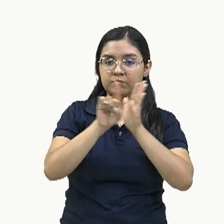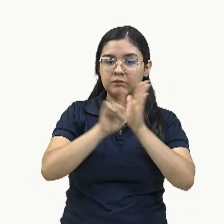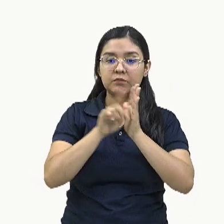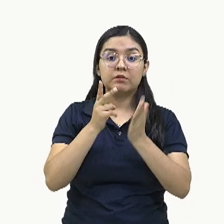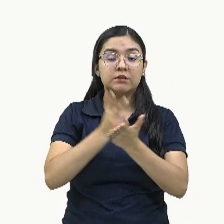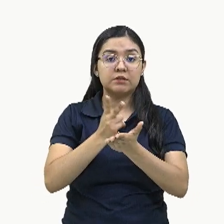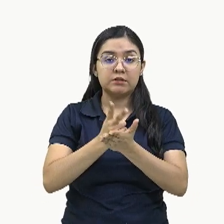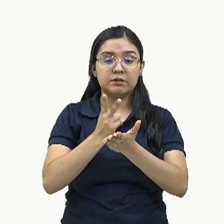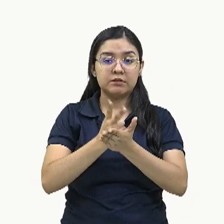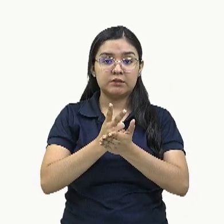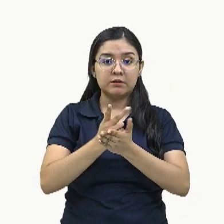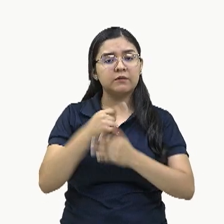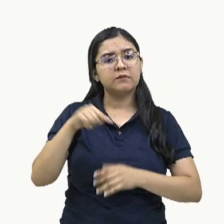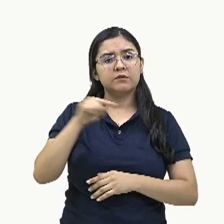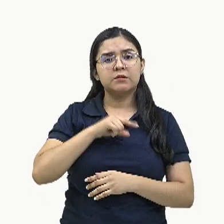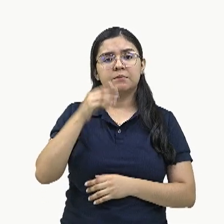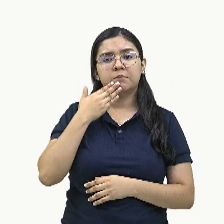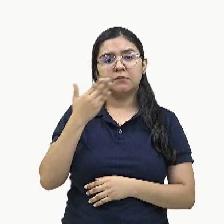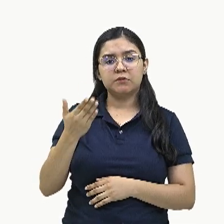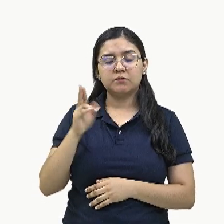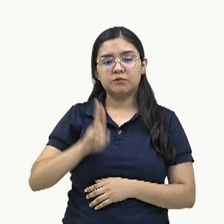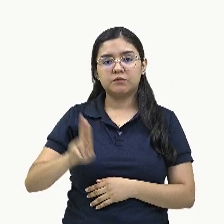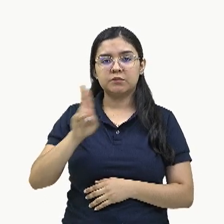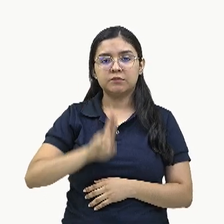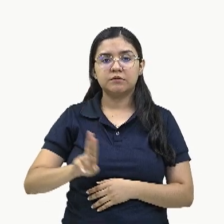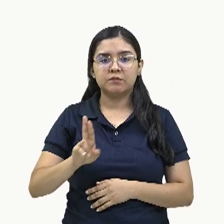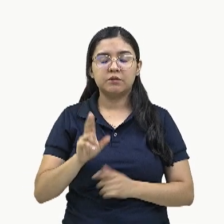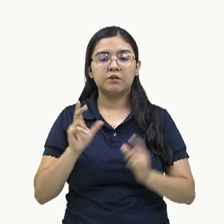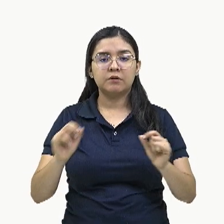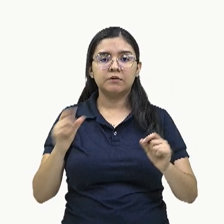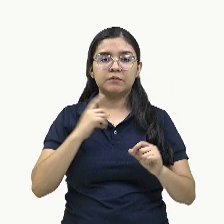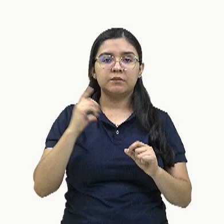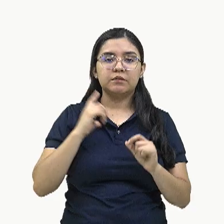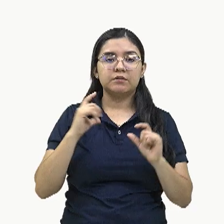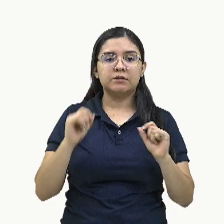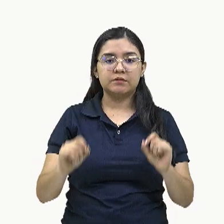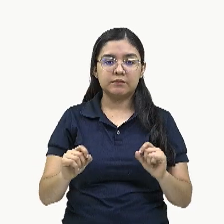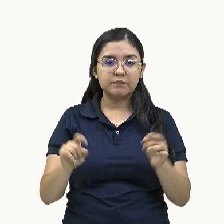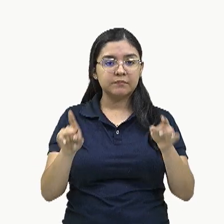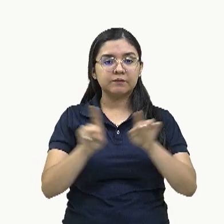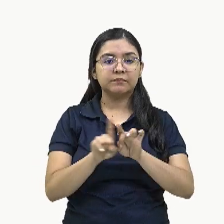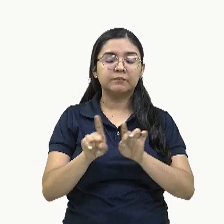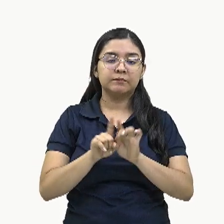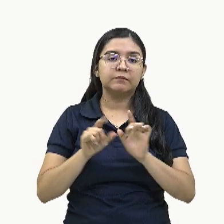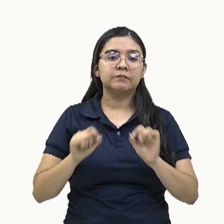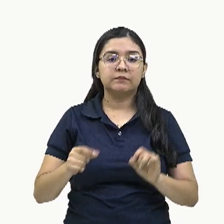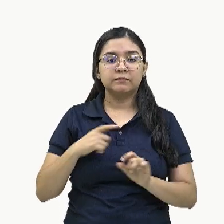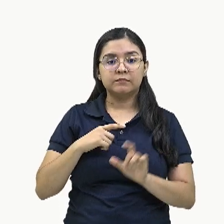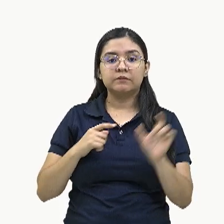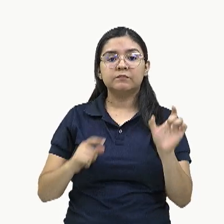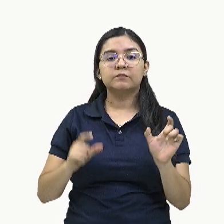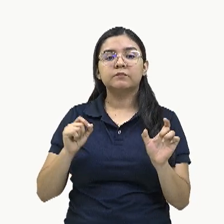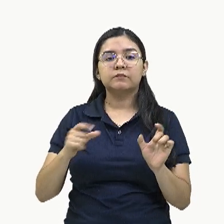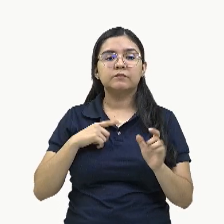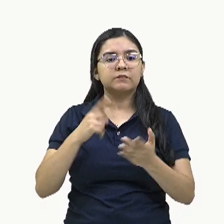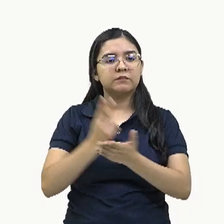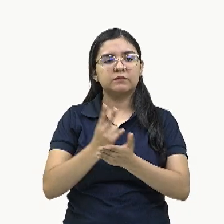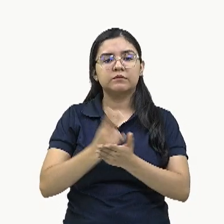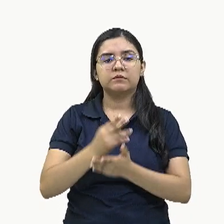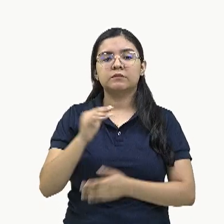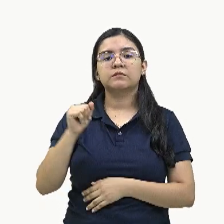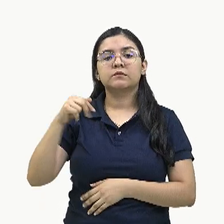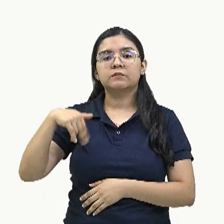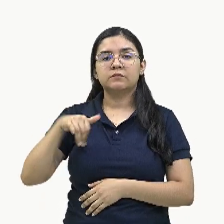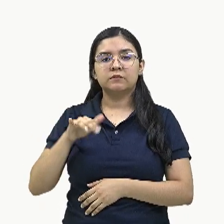vocês fizerem pedidos usando esse modal, será usando can you,